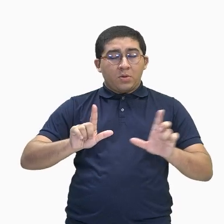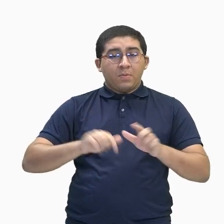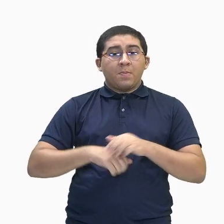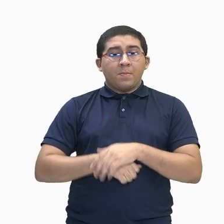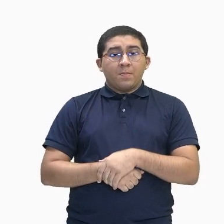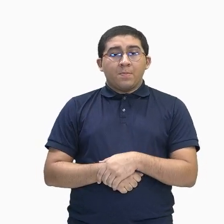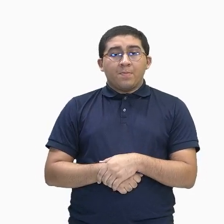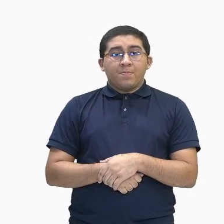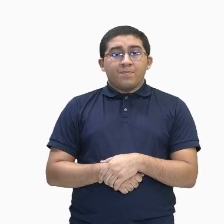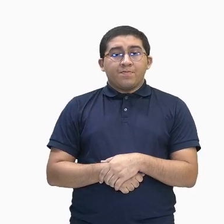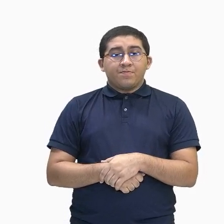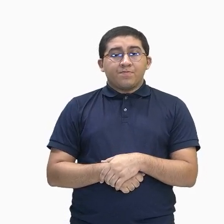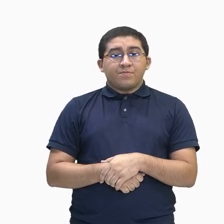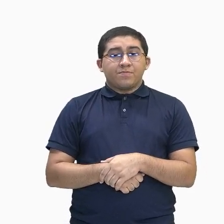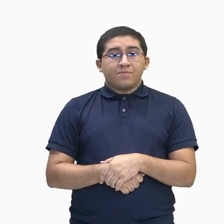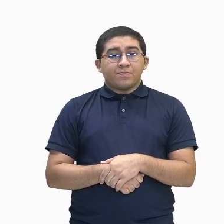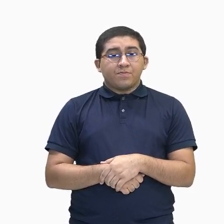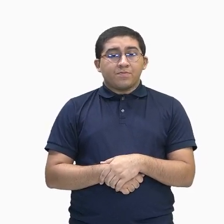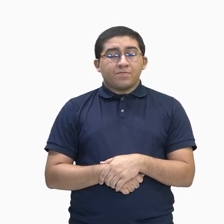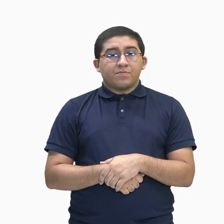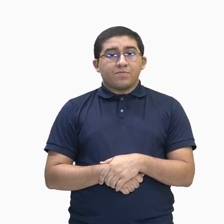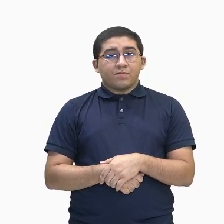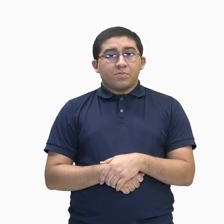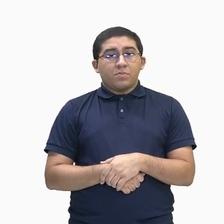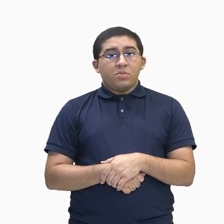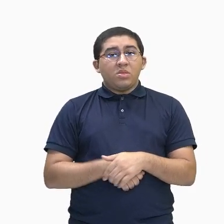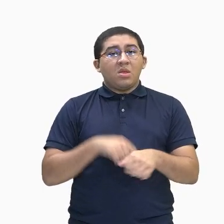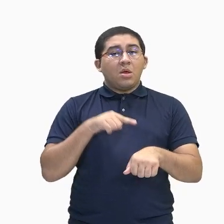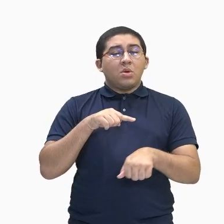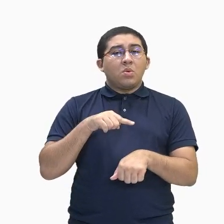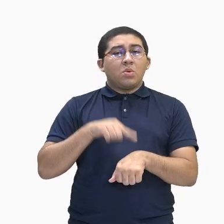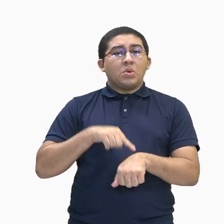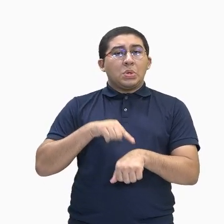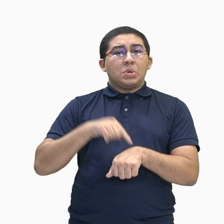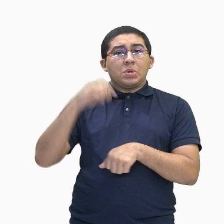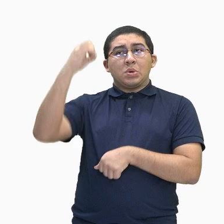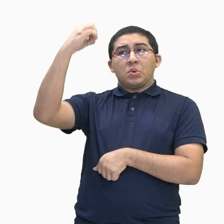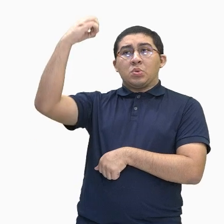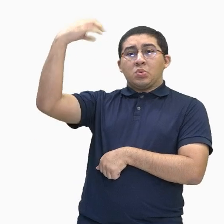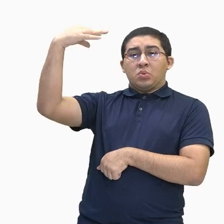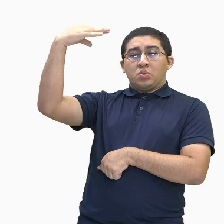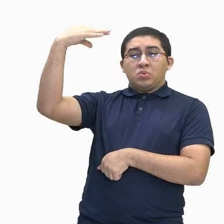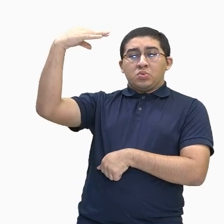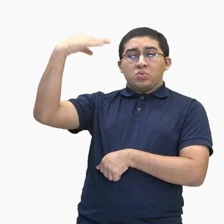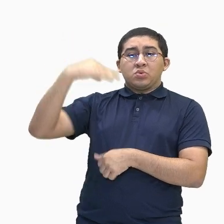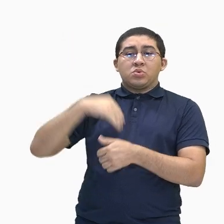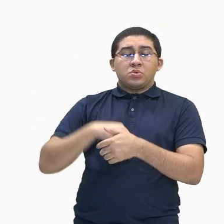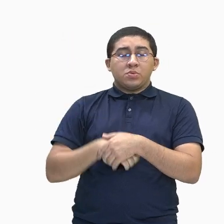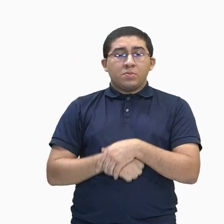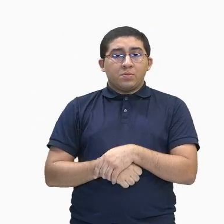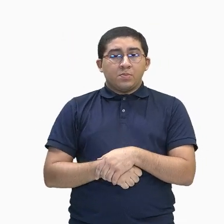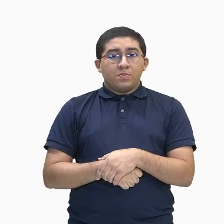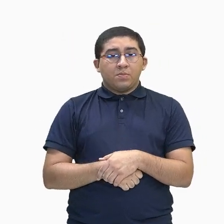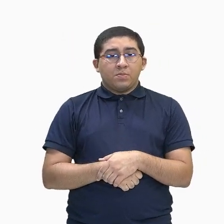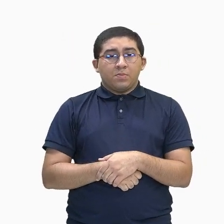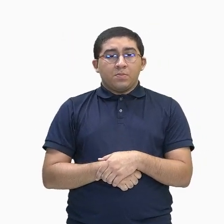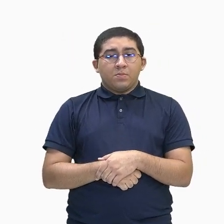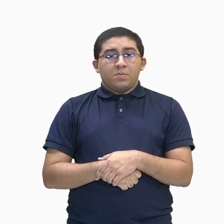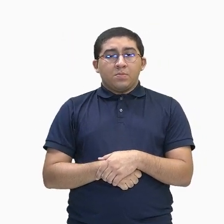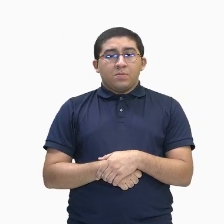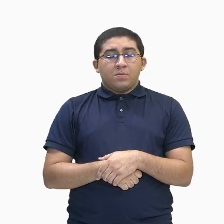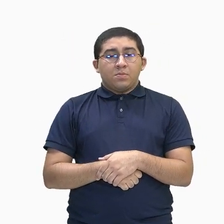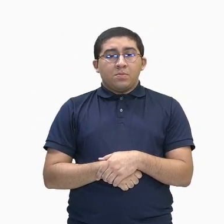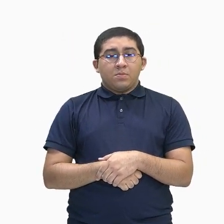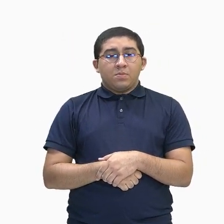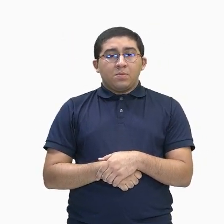tá? TV, when the lights suddenly. Então, quando, né, quando a energia de